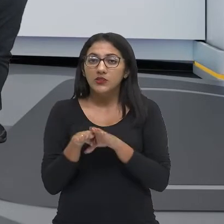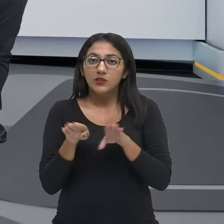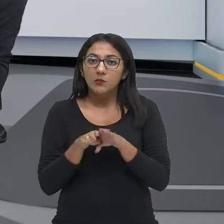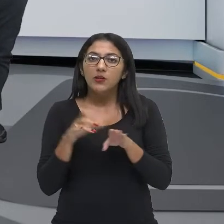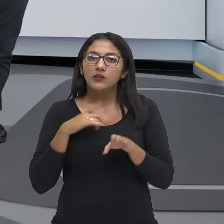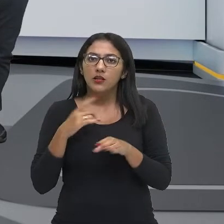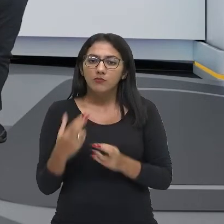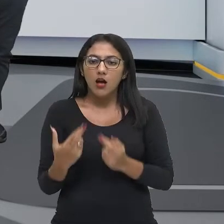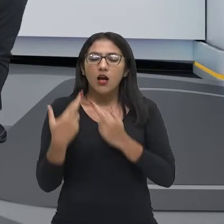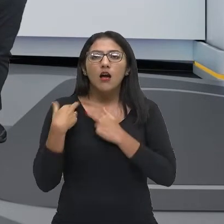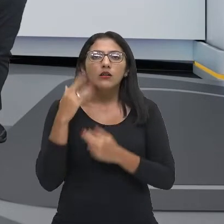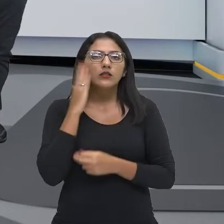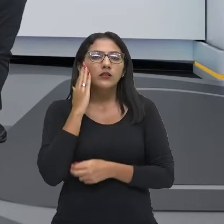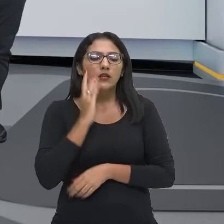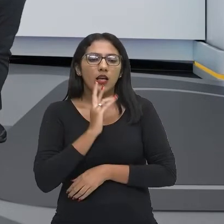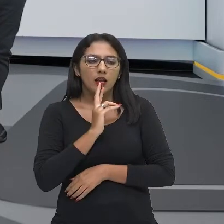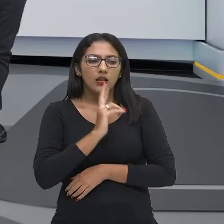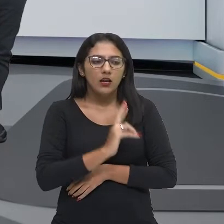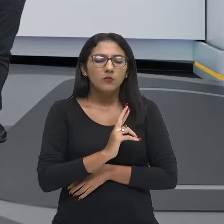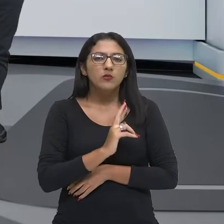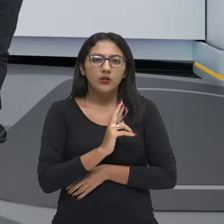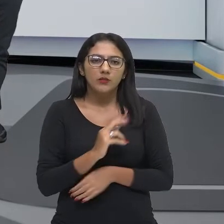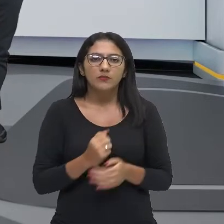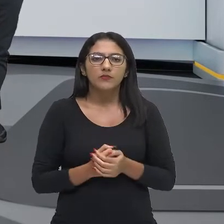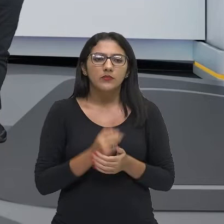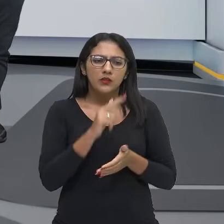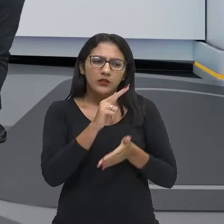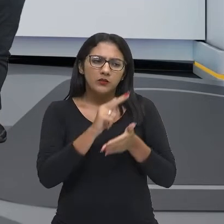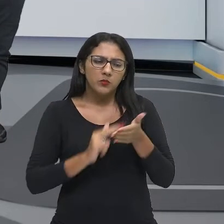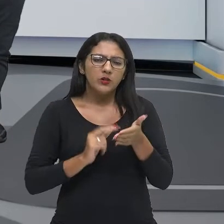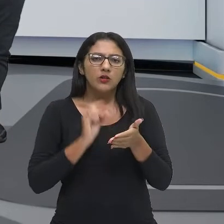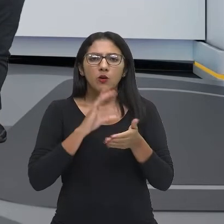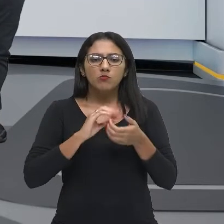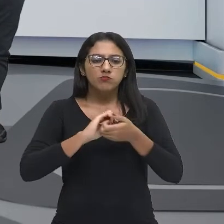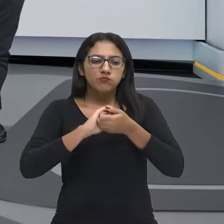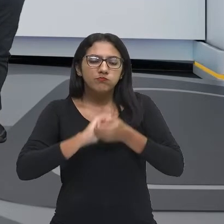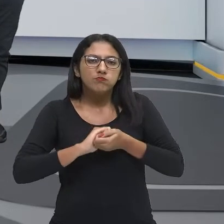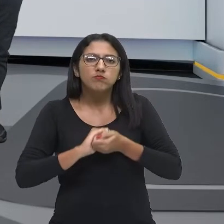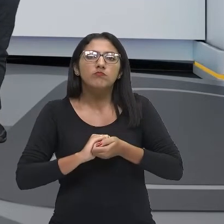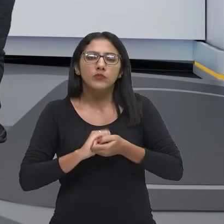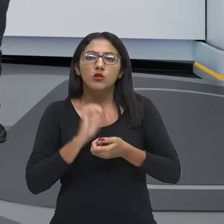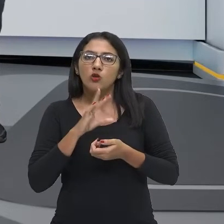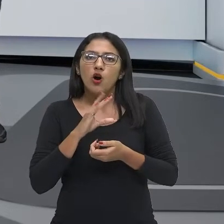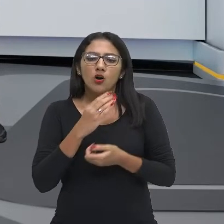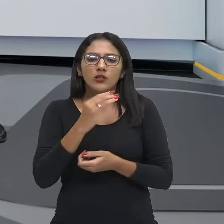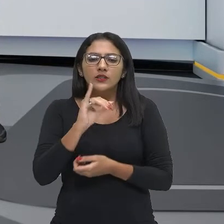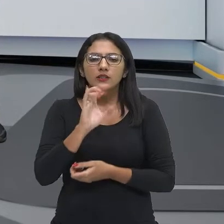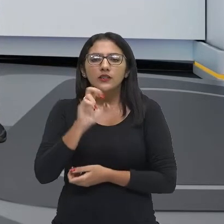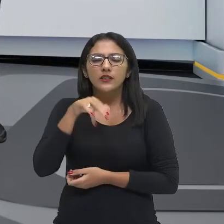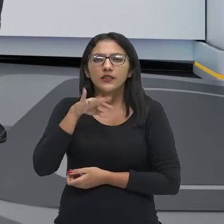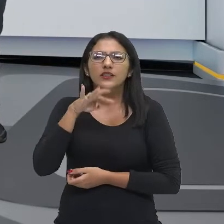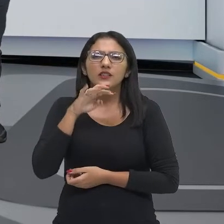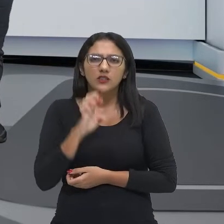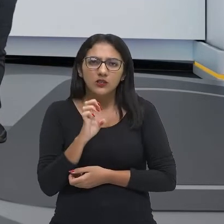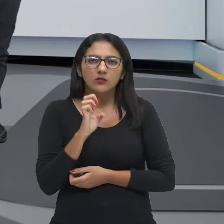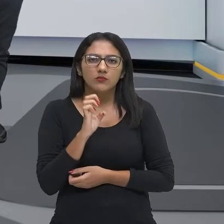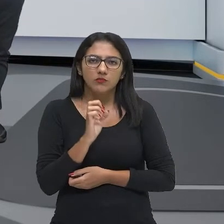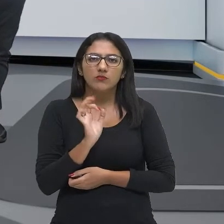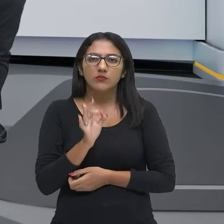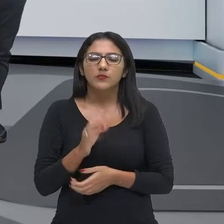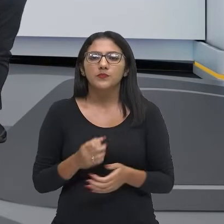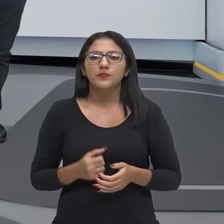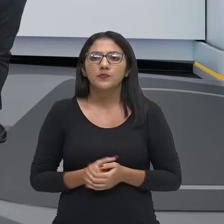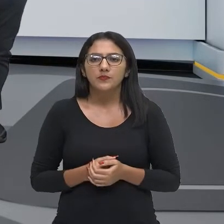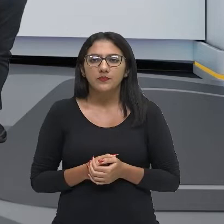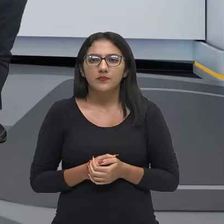leu. Seja uma resposta formal, apenas se mostre ciente do assunto da mensagem. Só